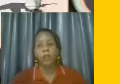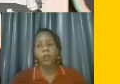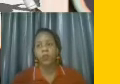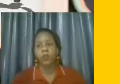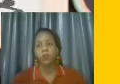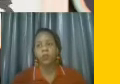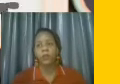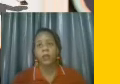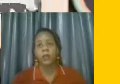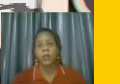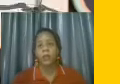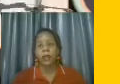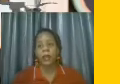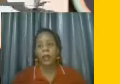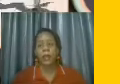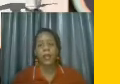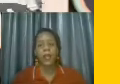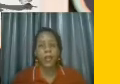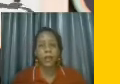com que a gente usa